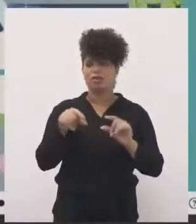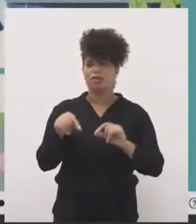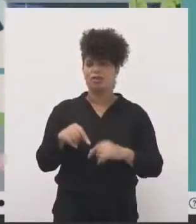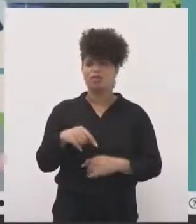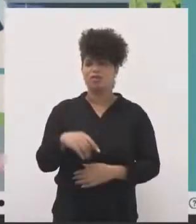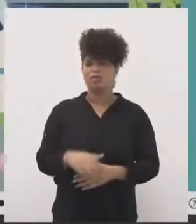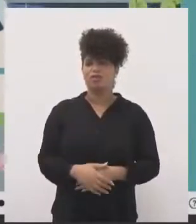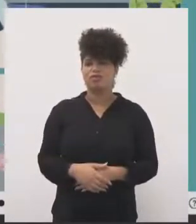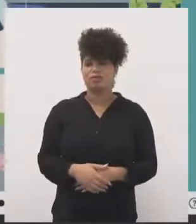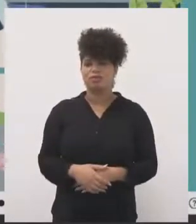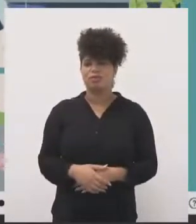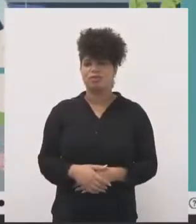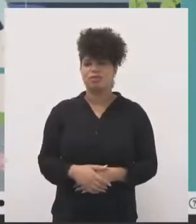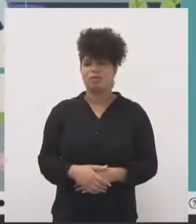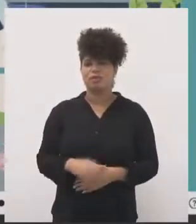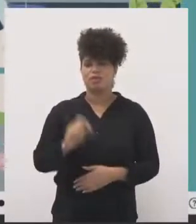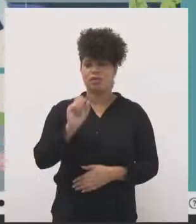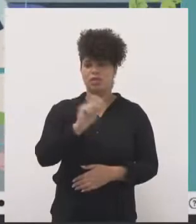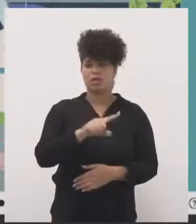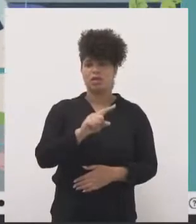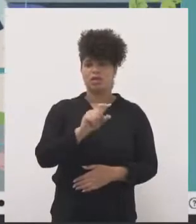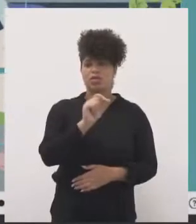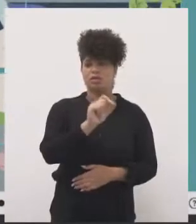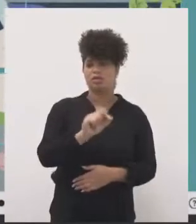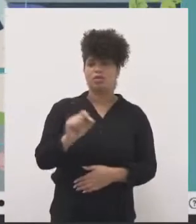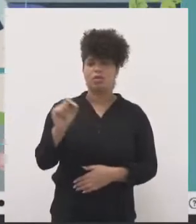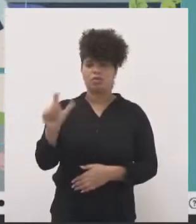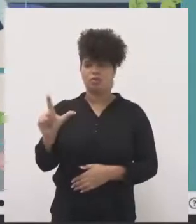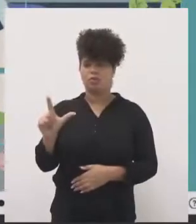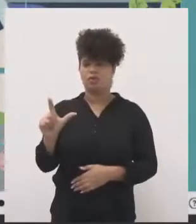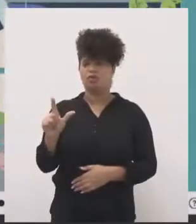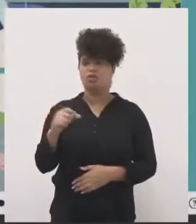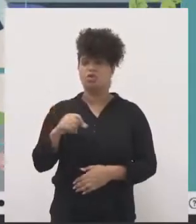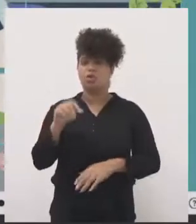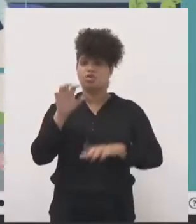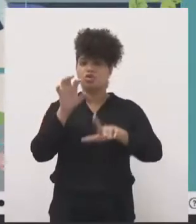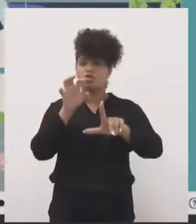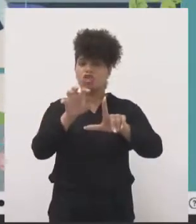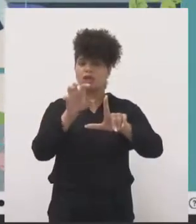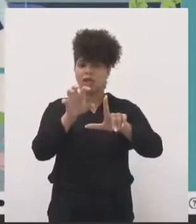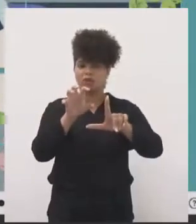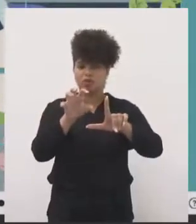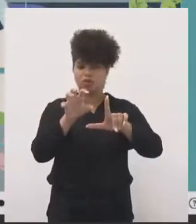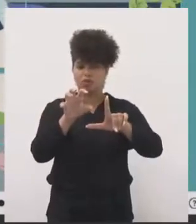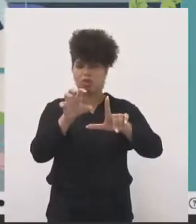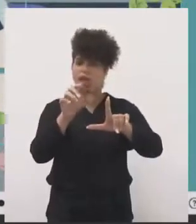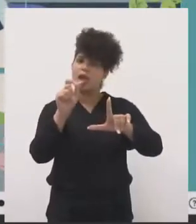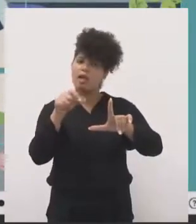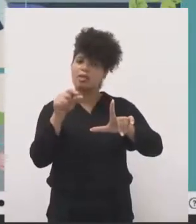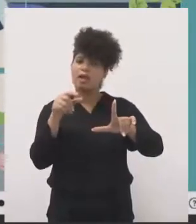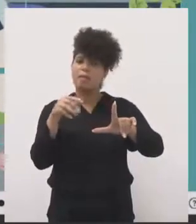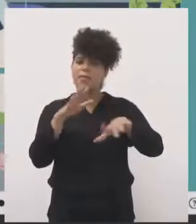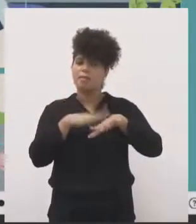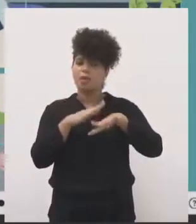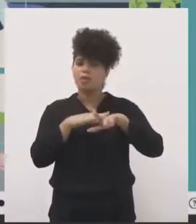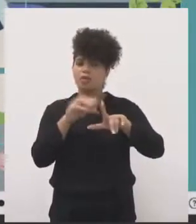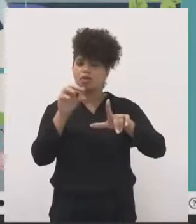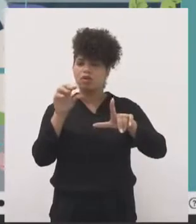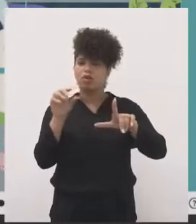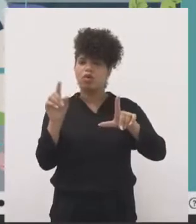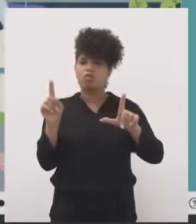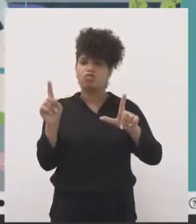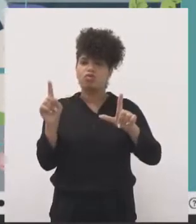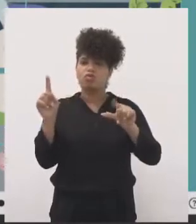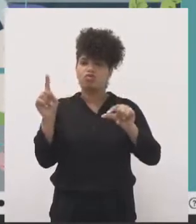Quando você clica, o Canva, normalmente ele insere o objeto no centro da página. E todo objeto, ele tem